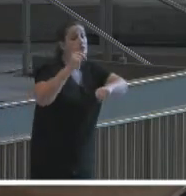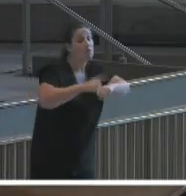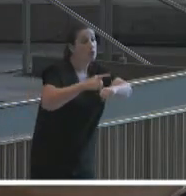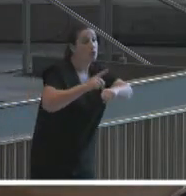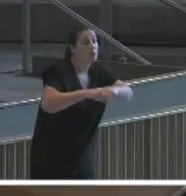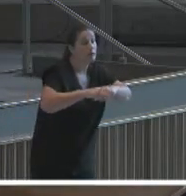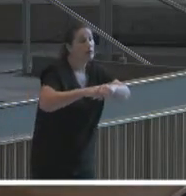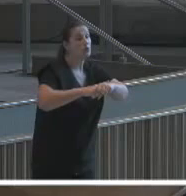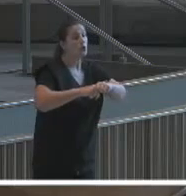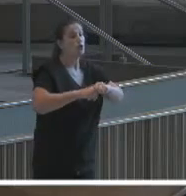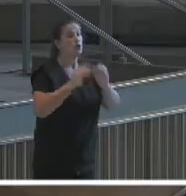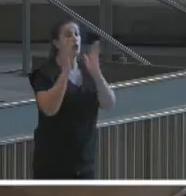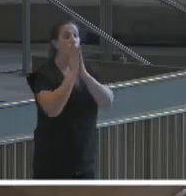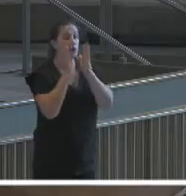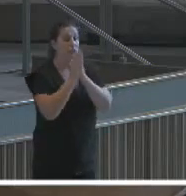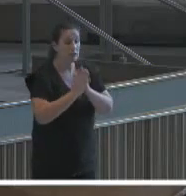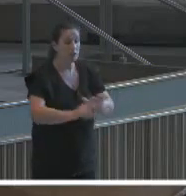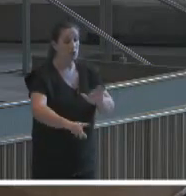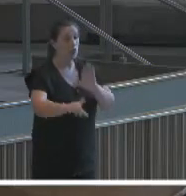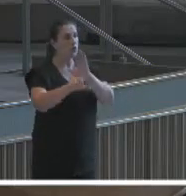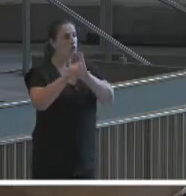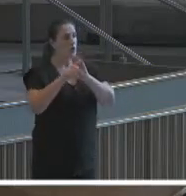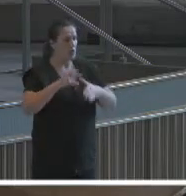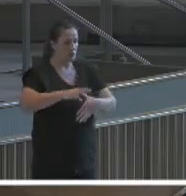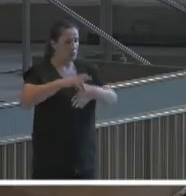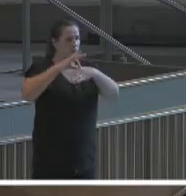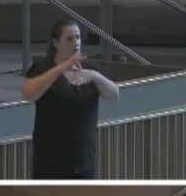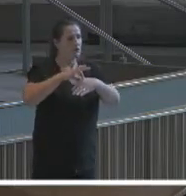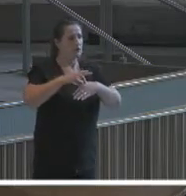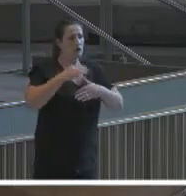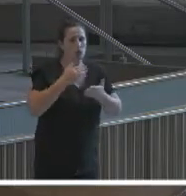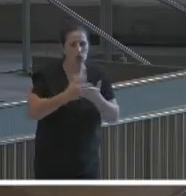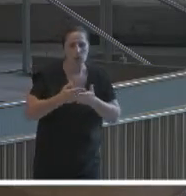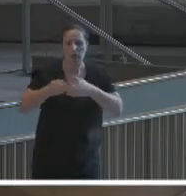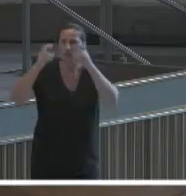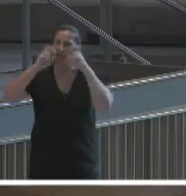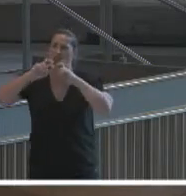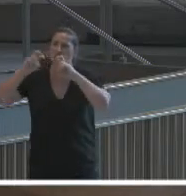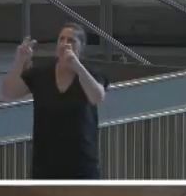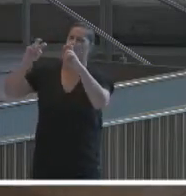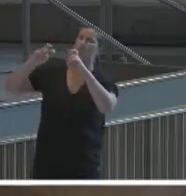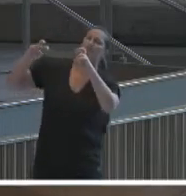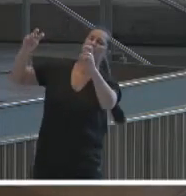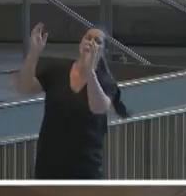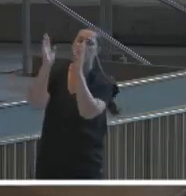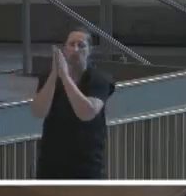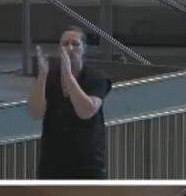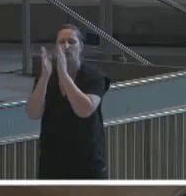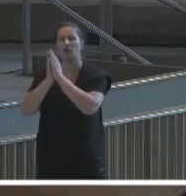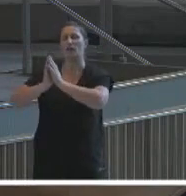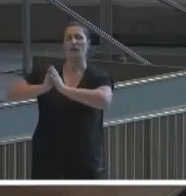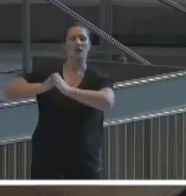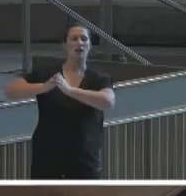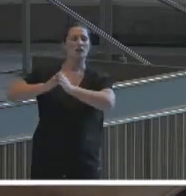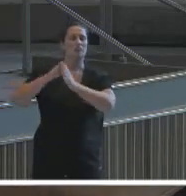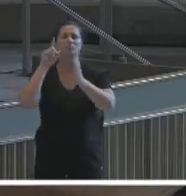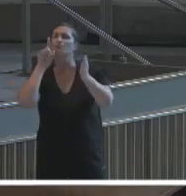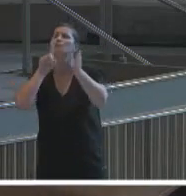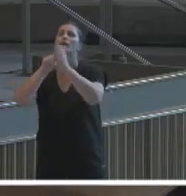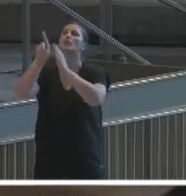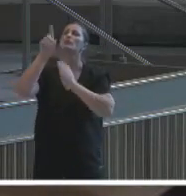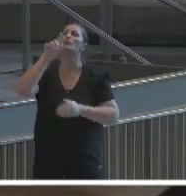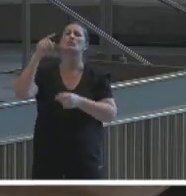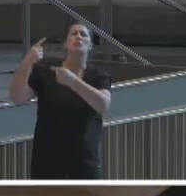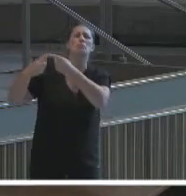convocado por Josué. Eles começam a chorar, a prantear diante do Senhor, e a oração deles era uma pergunta: